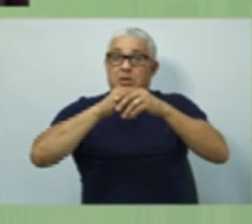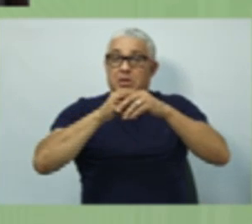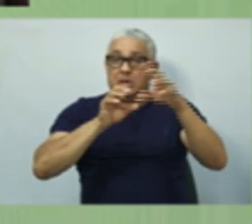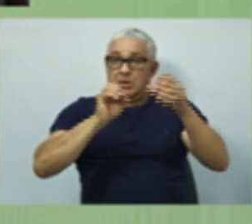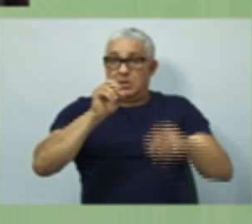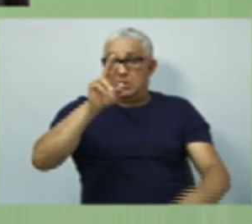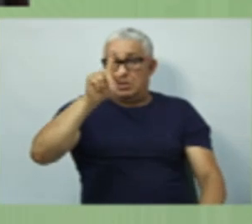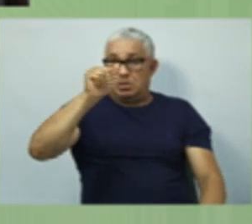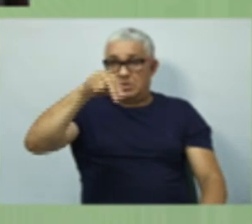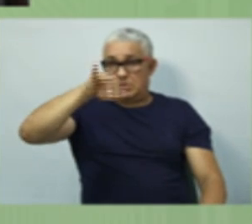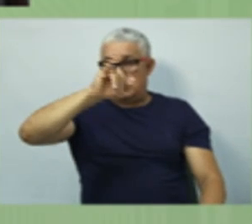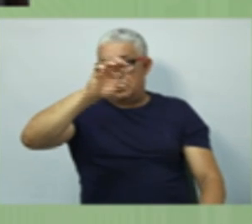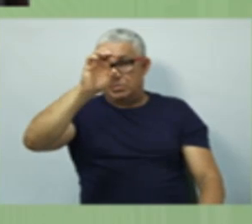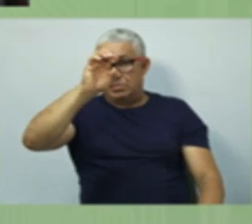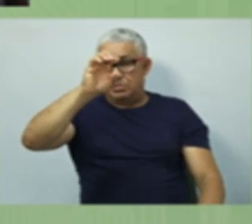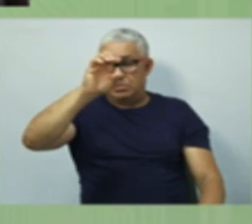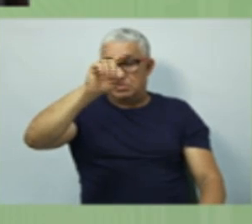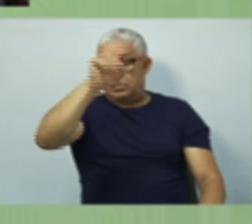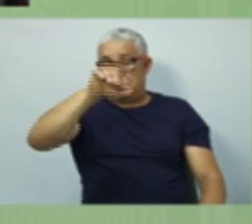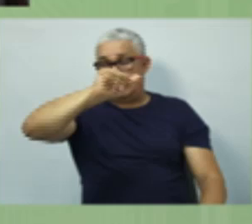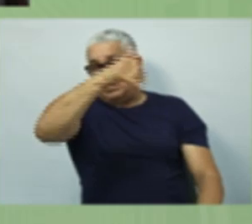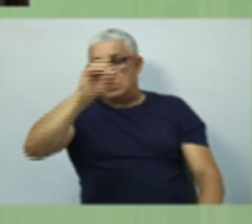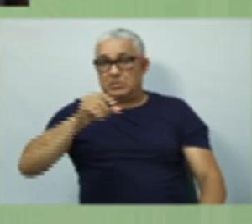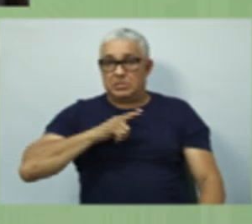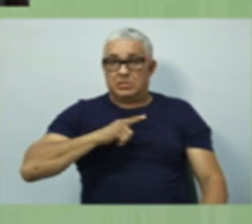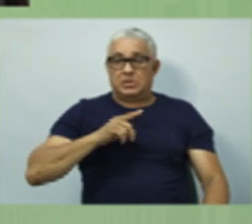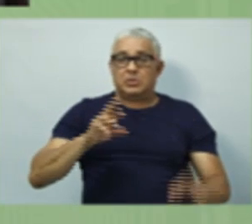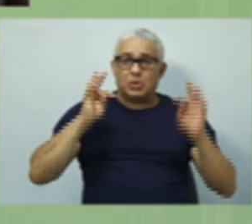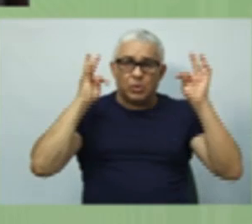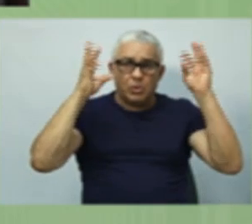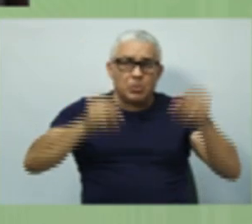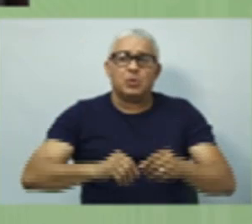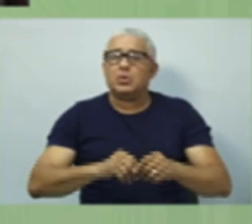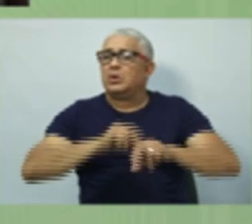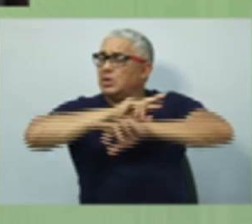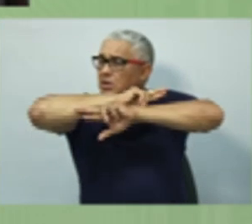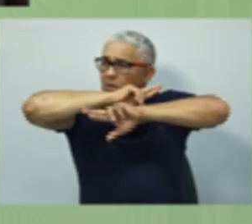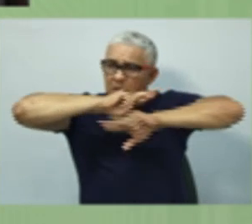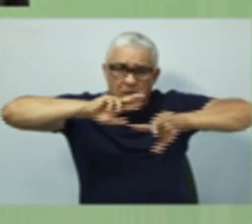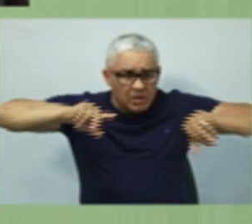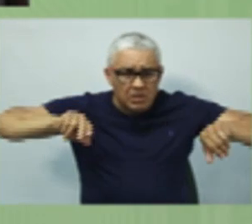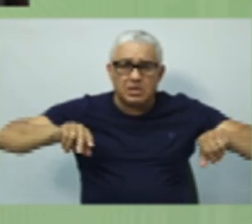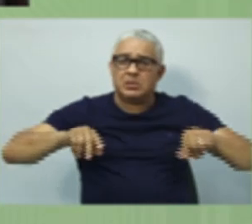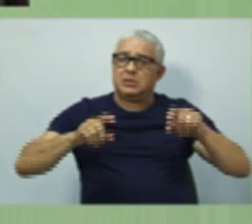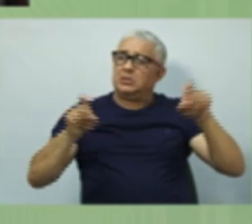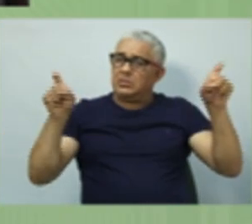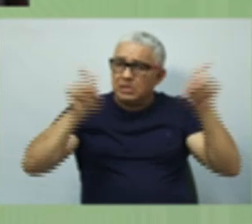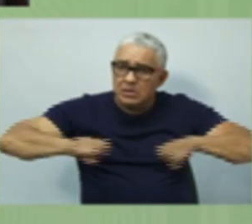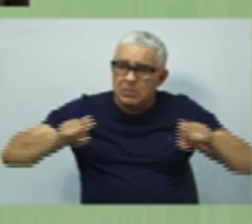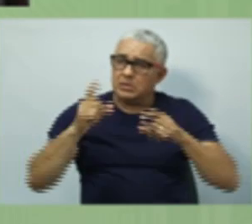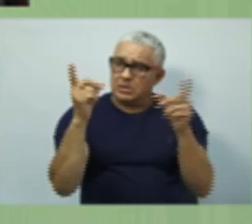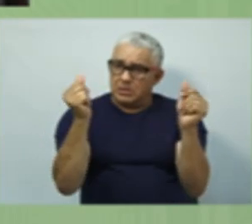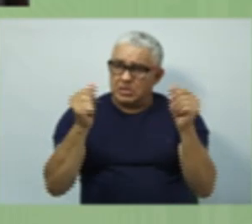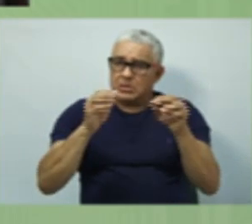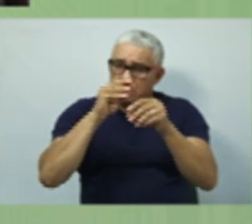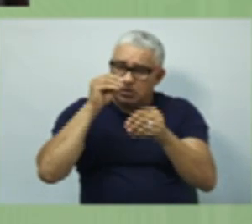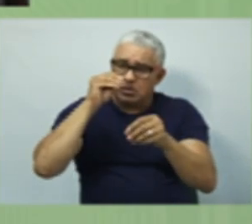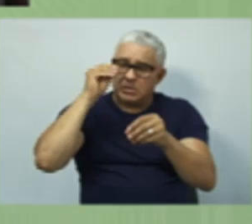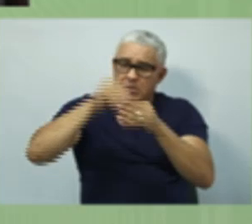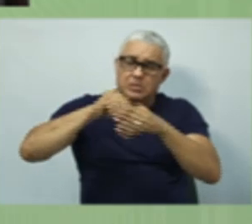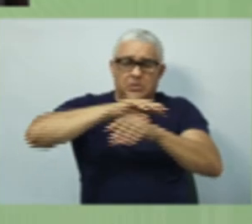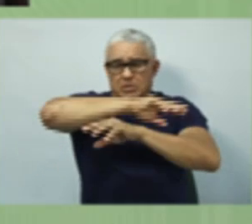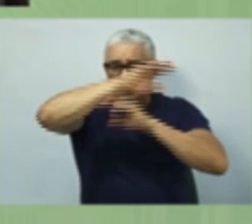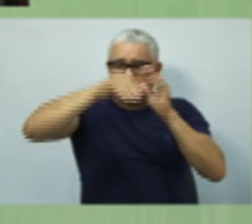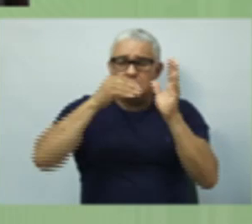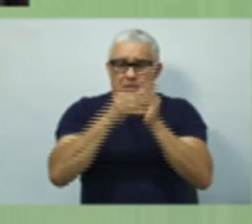eles financeiros, pessoais, de materiais, de equipamentos, para que a gente possa estar alcançando os objetivos que foram